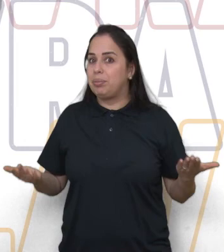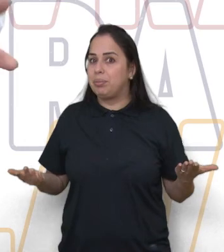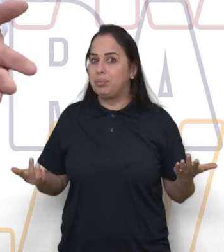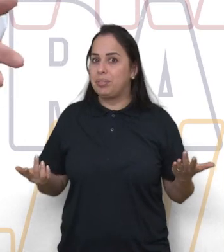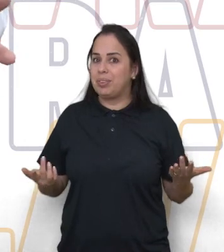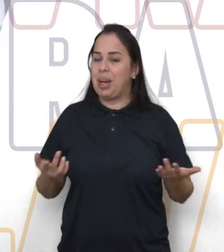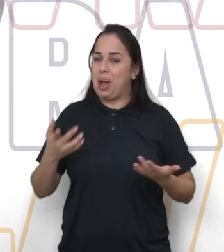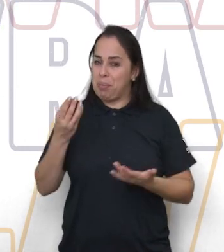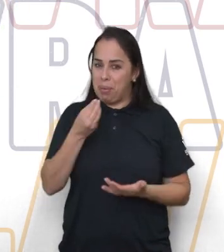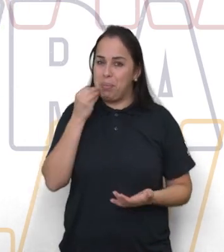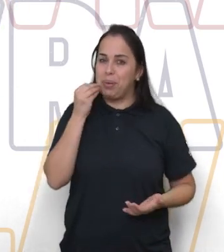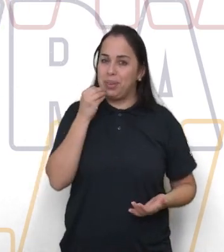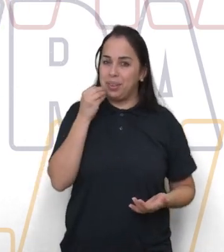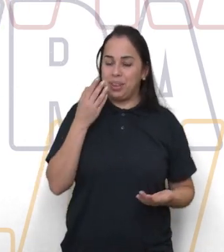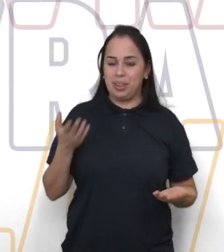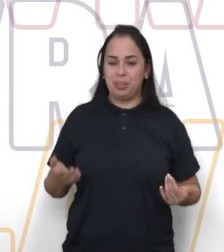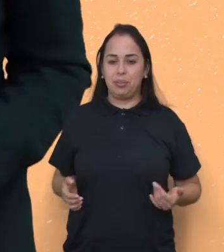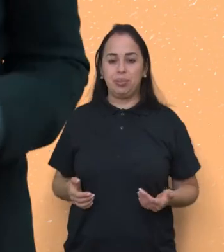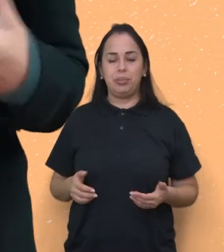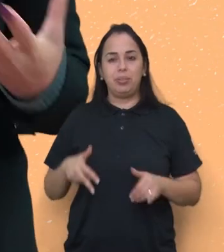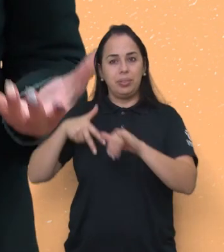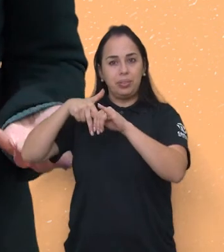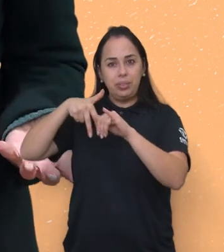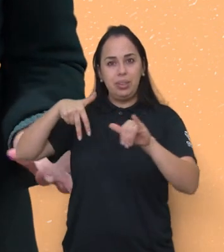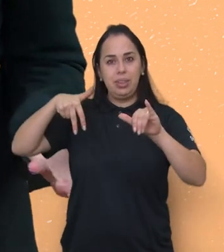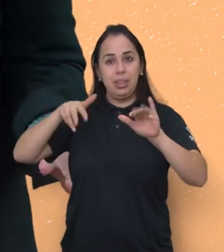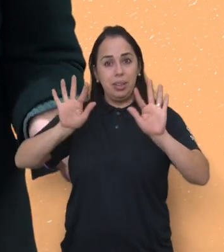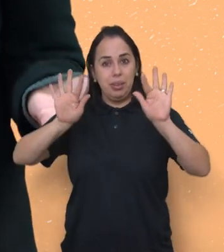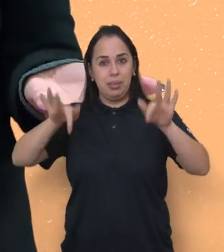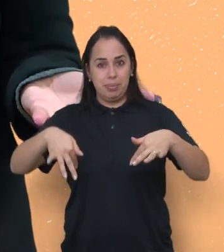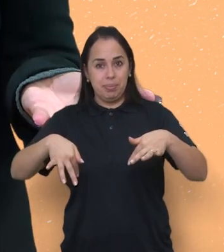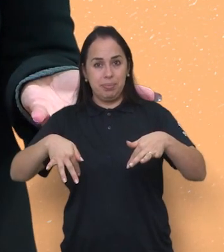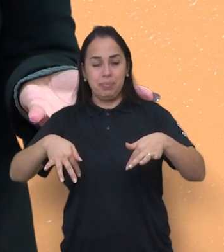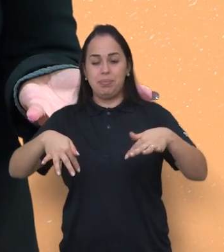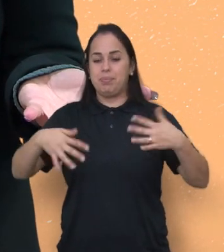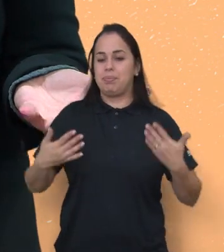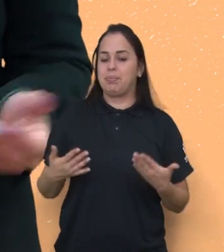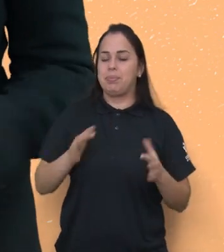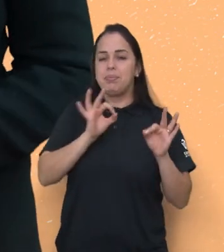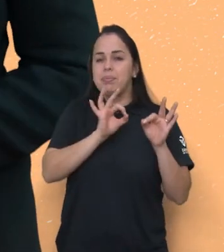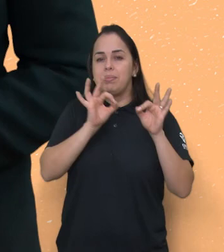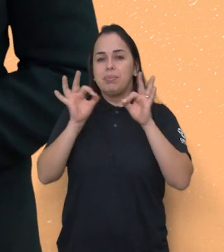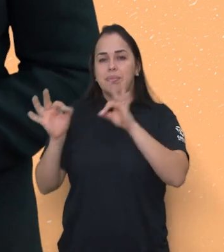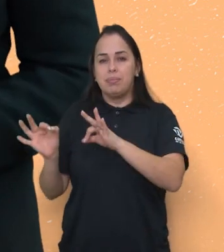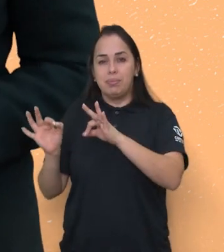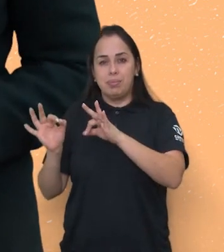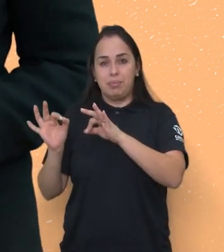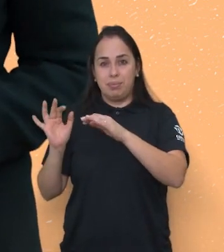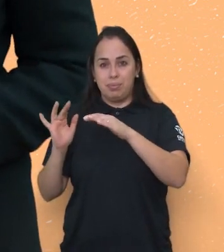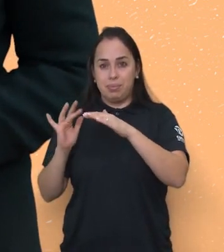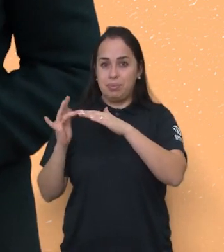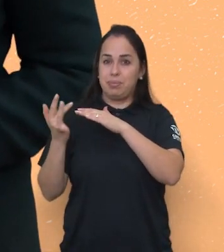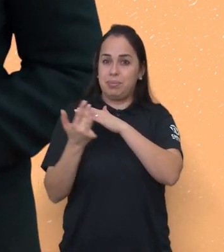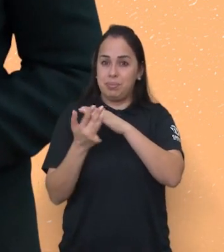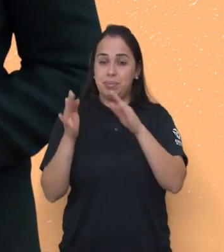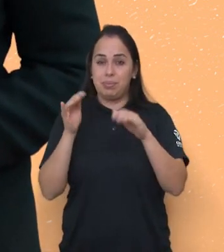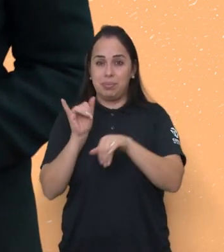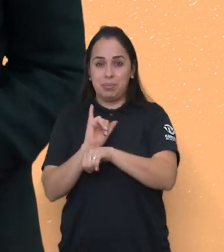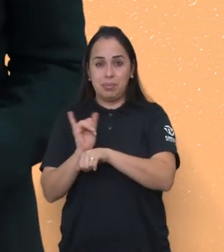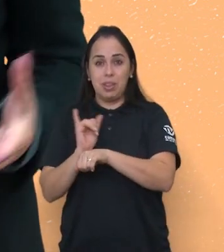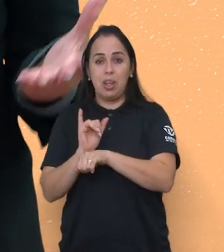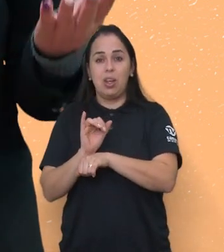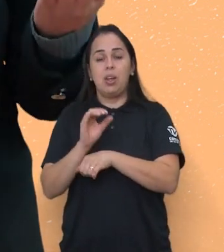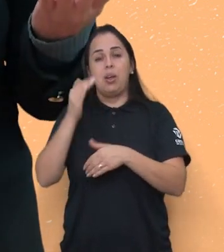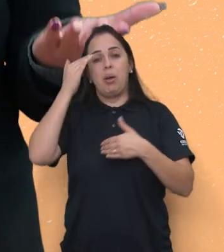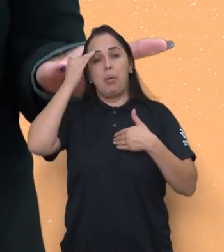então está aí uma grande oportunidade ou com a palavra fica por aqui acompanha o nosso programa no canal do